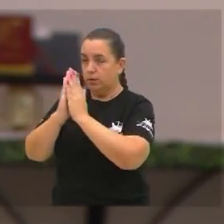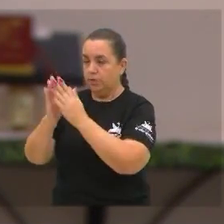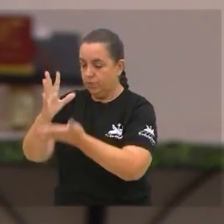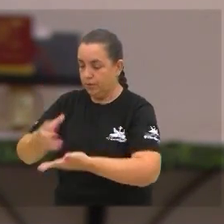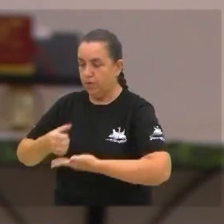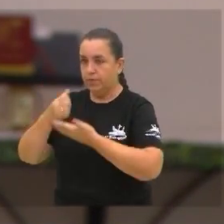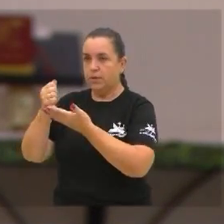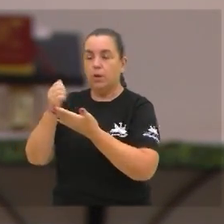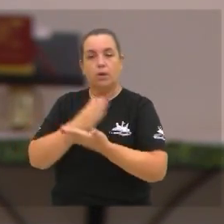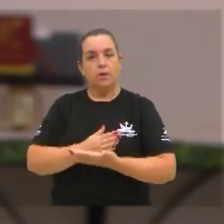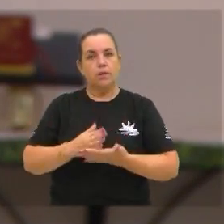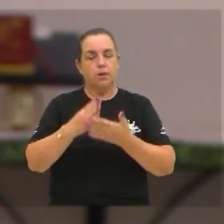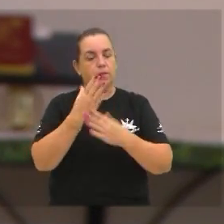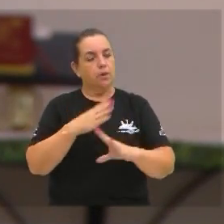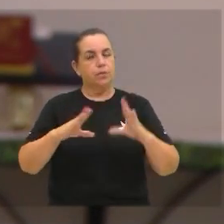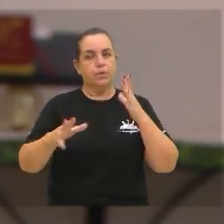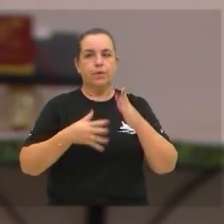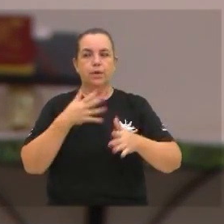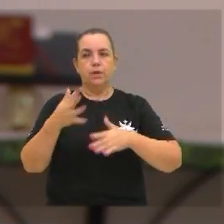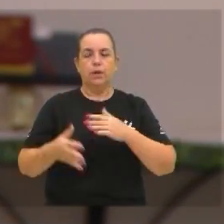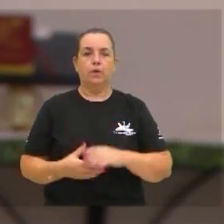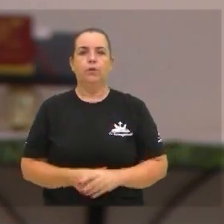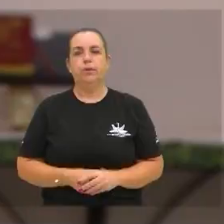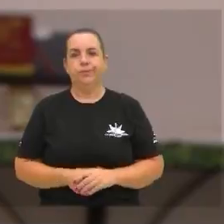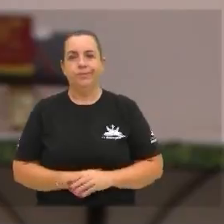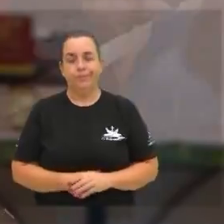e iniciemos cantando.